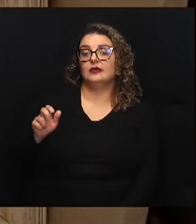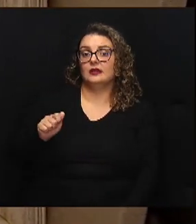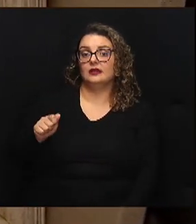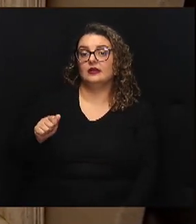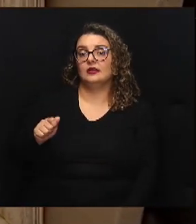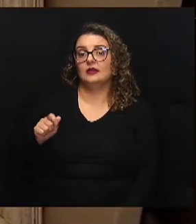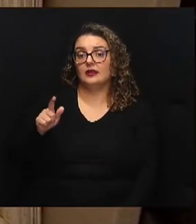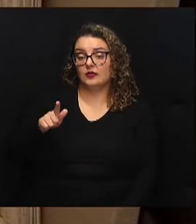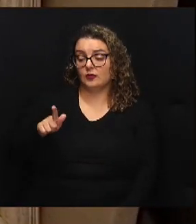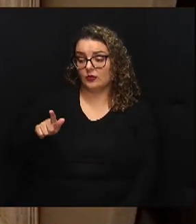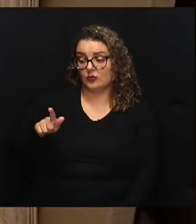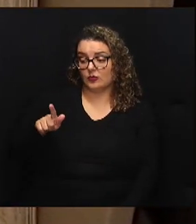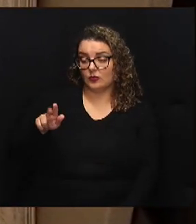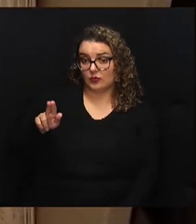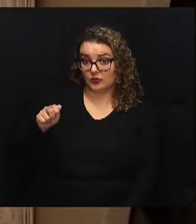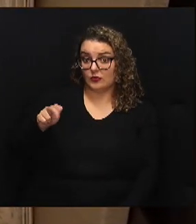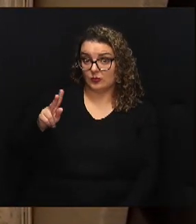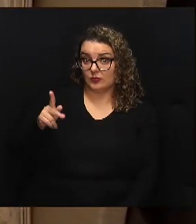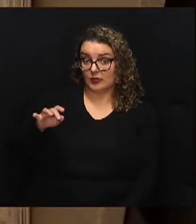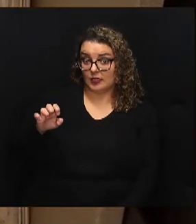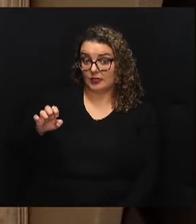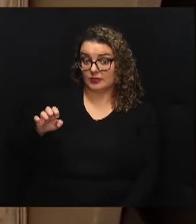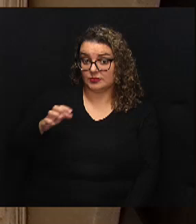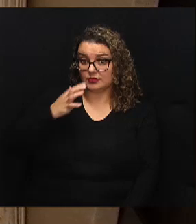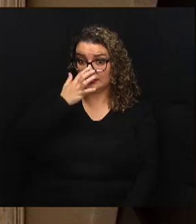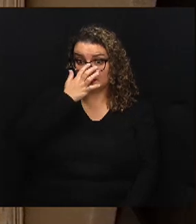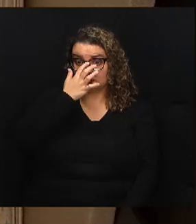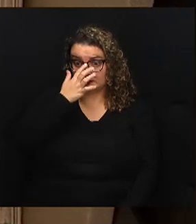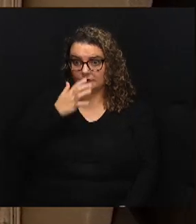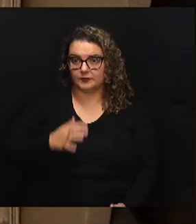guache em que